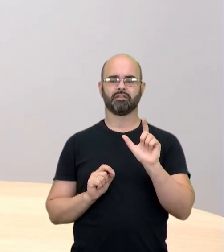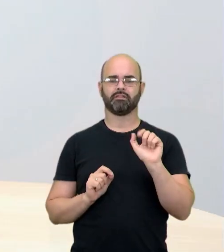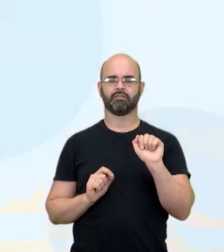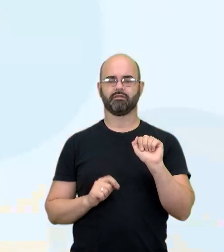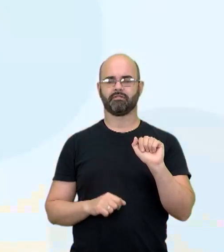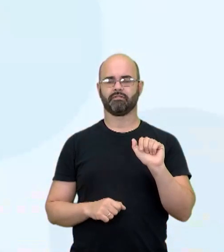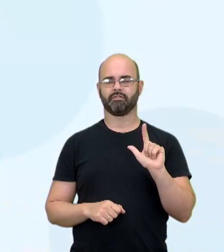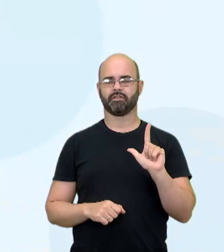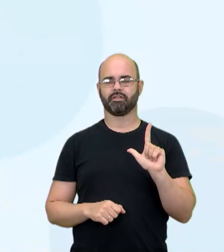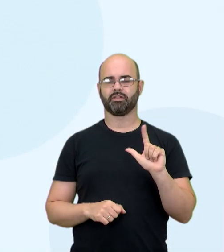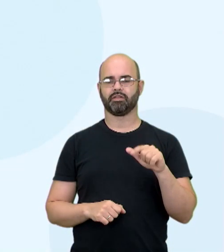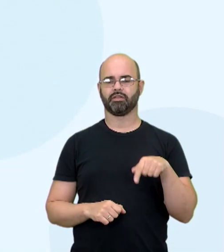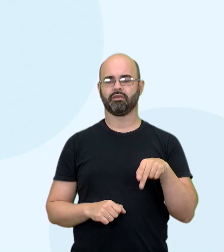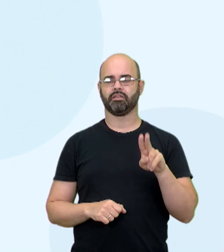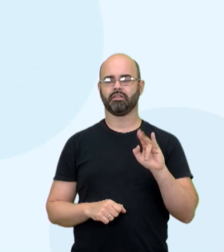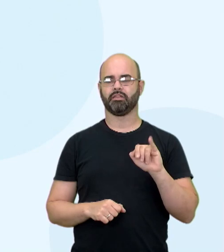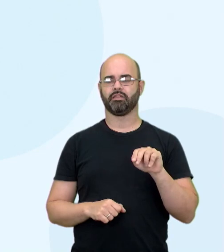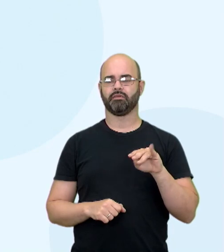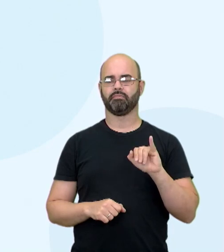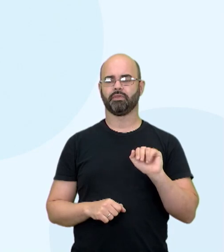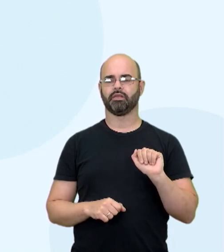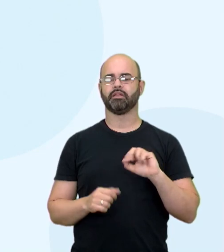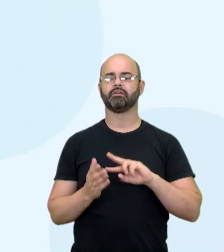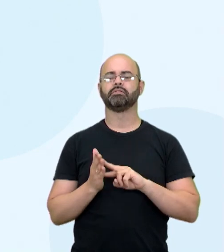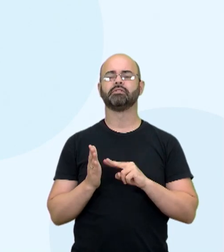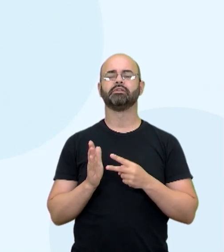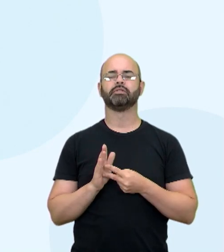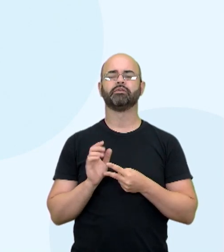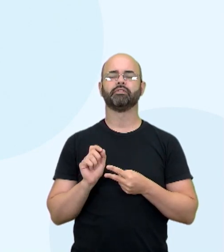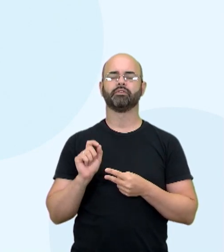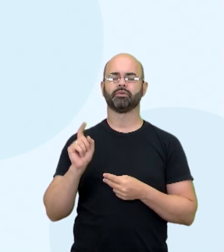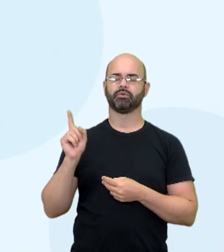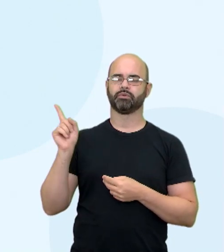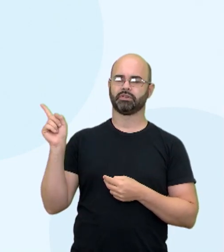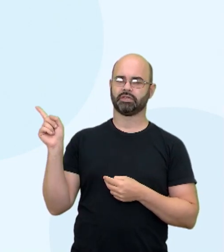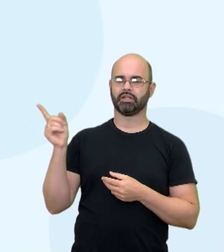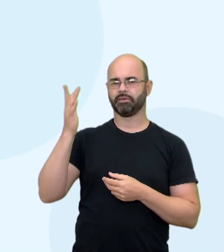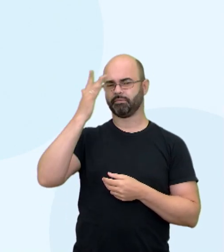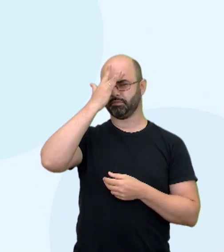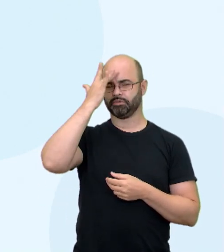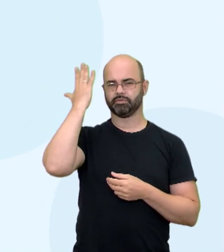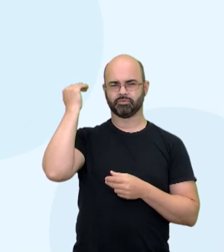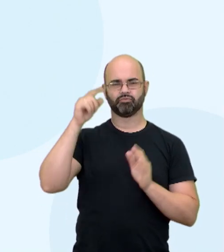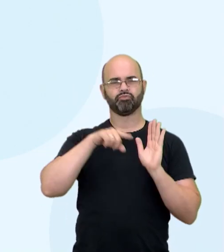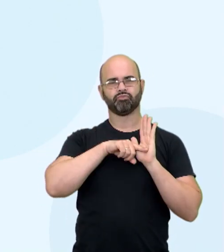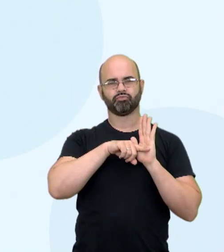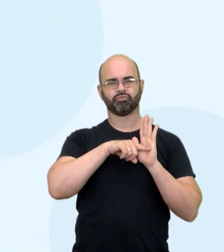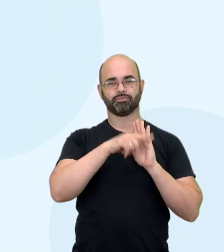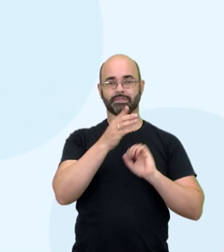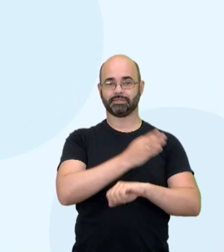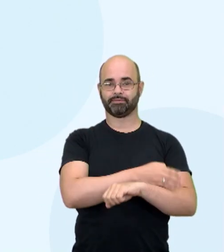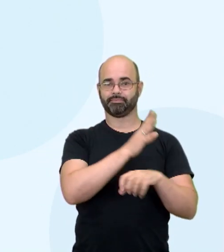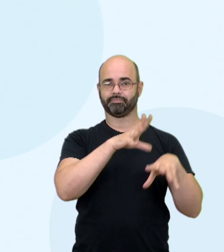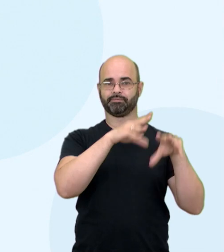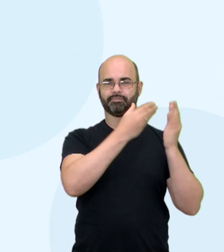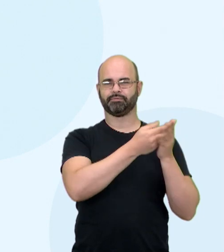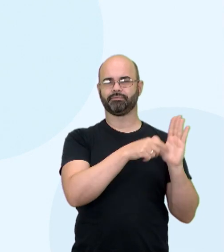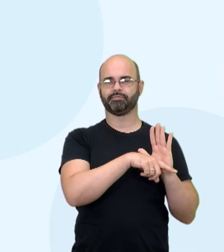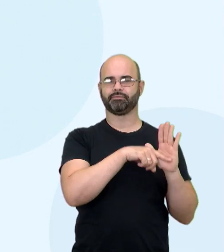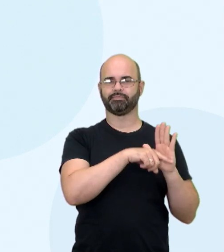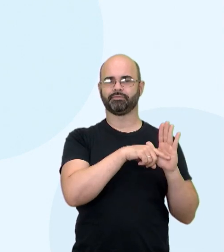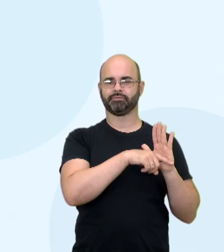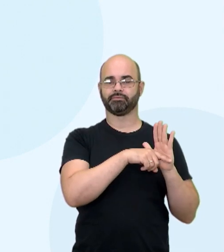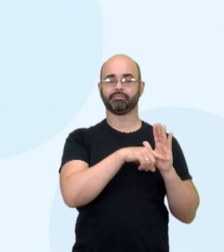que era uma prática corrente por de muitos estudiosos ao longo da Idade Média, a gente pode ler